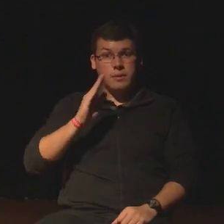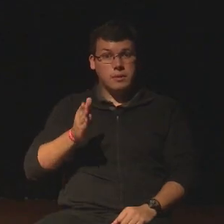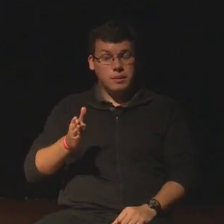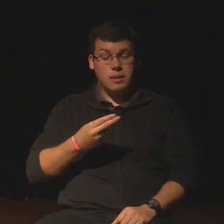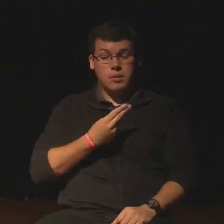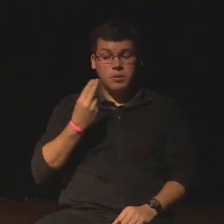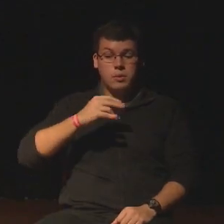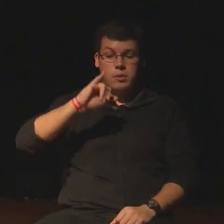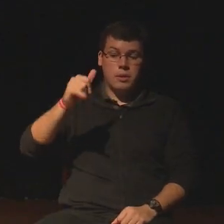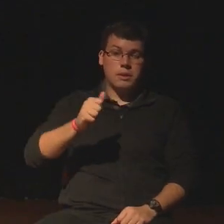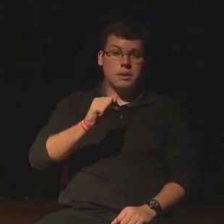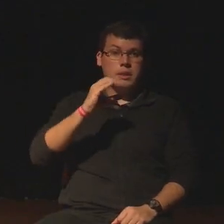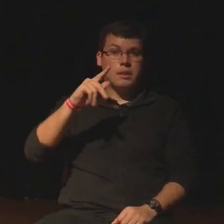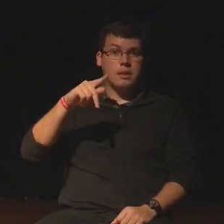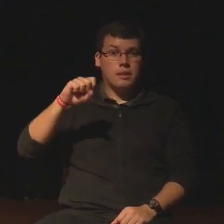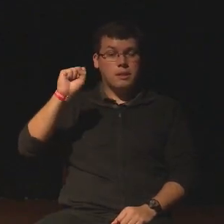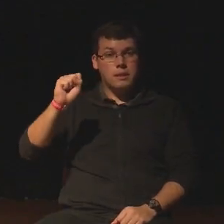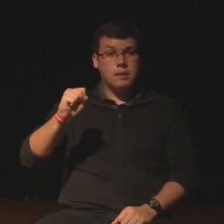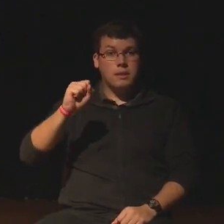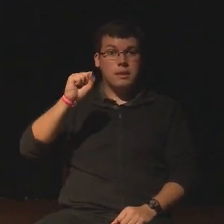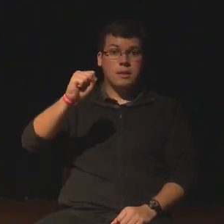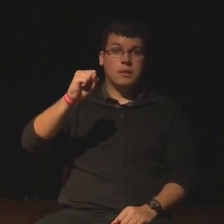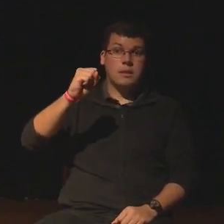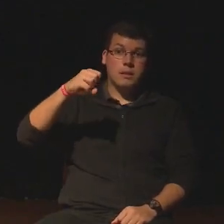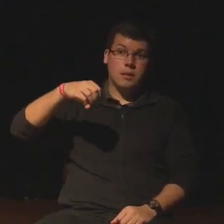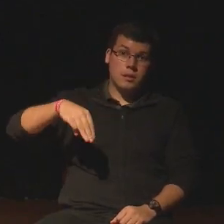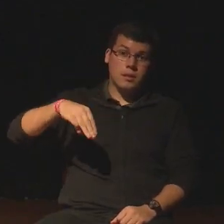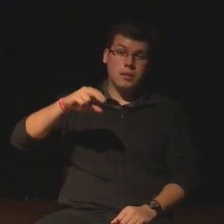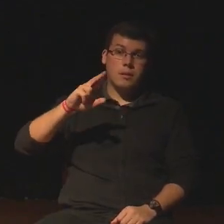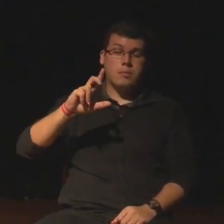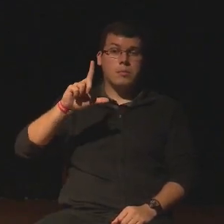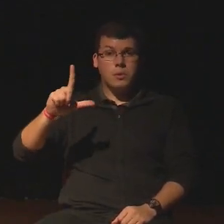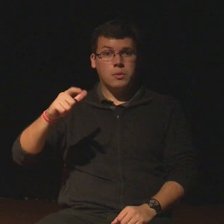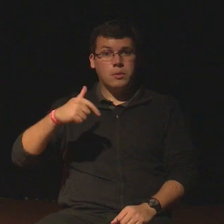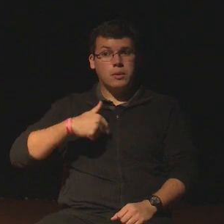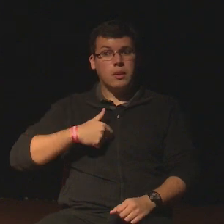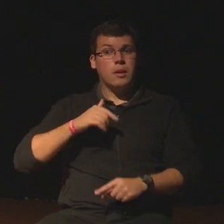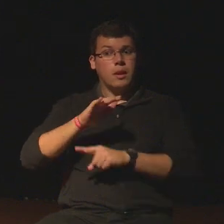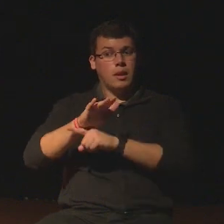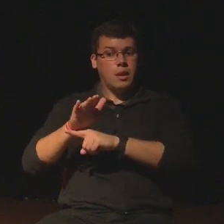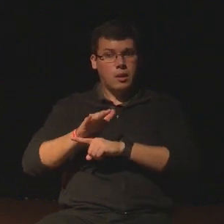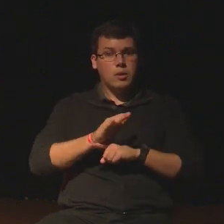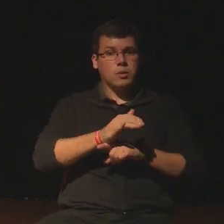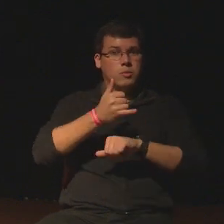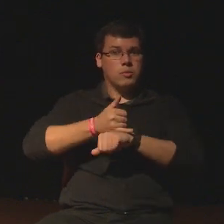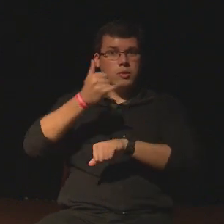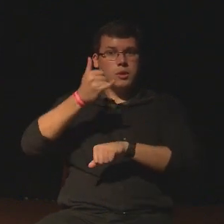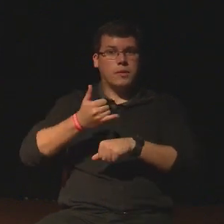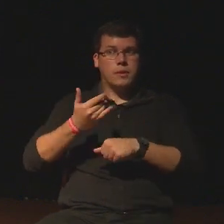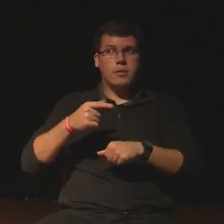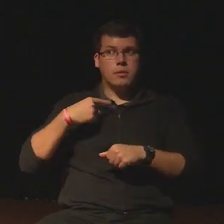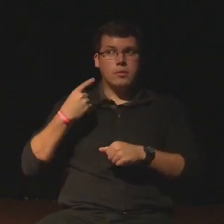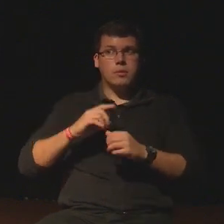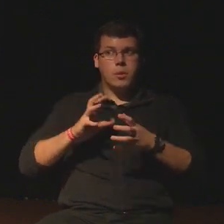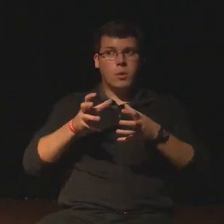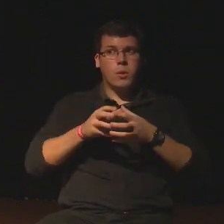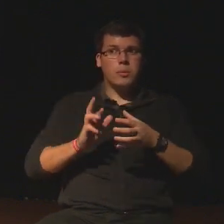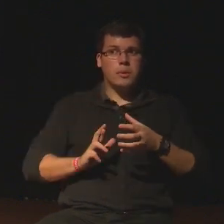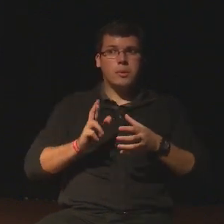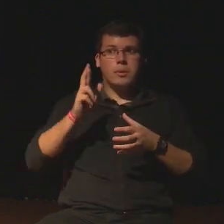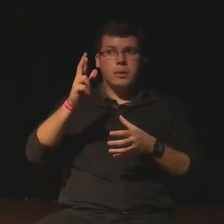gabinete da SMU. Nossa equipe foi responsável por acompanhar todo esse processo, representando a